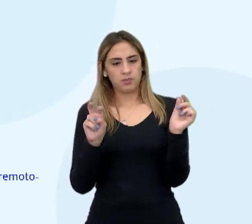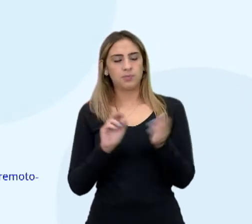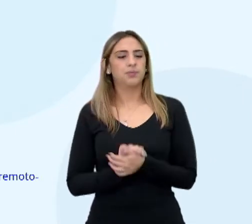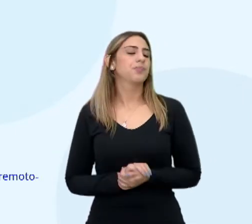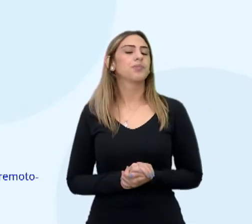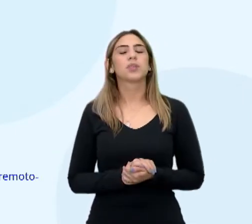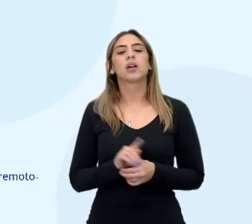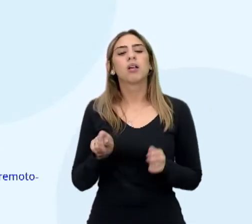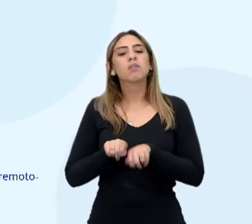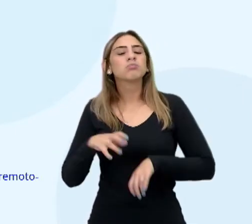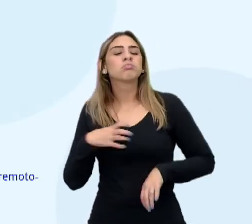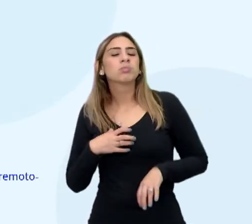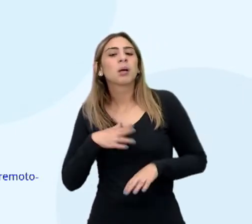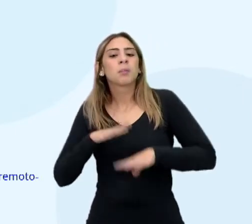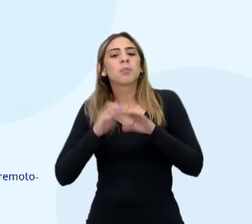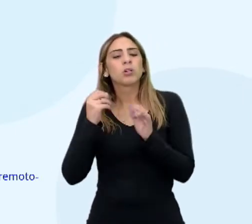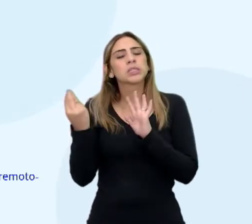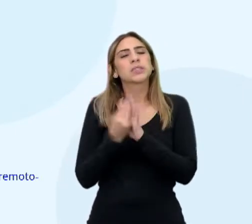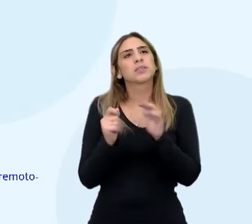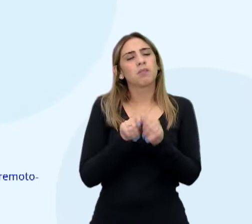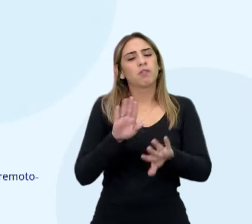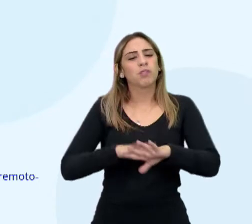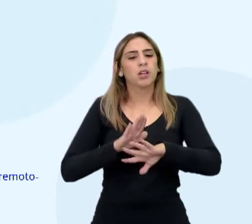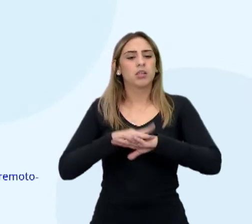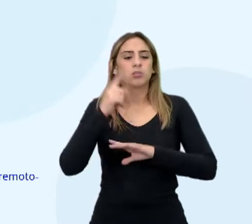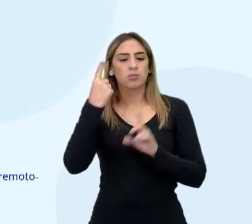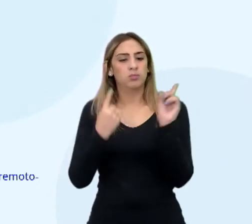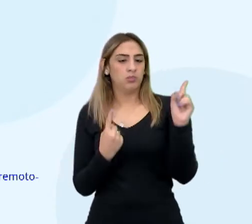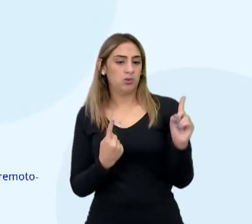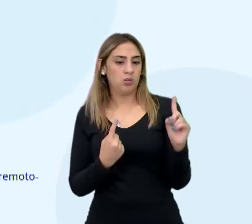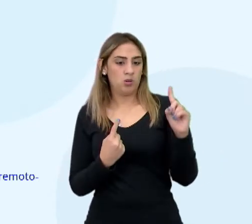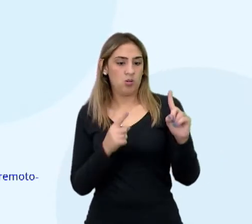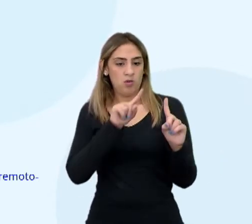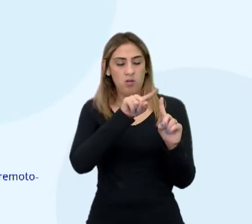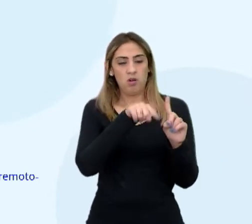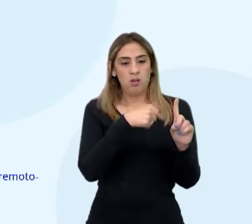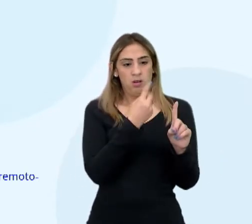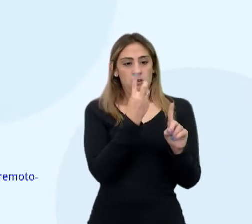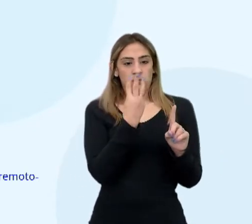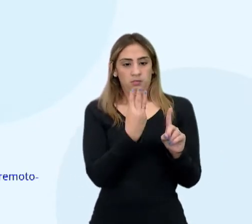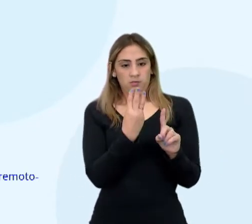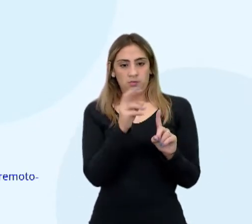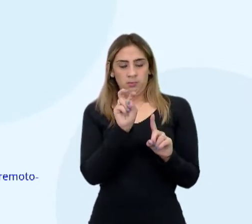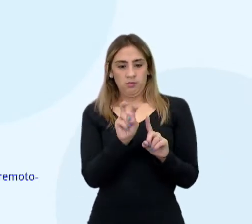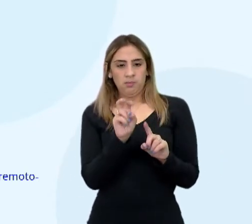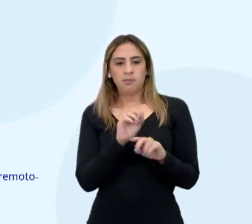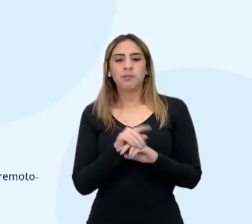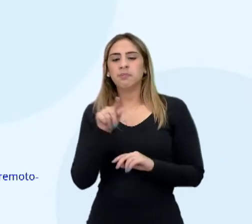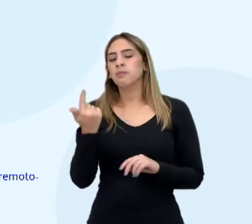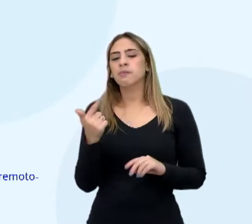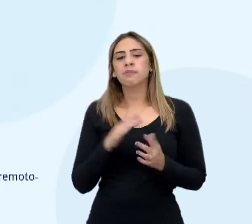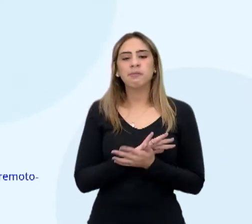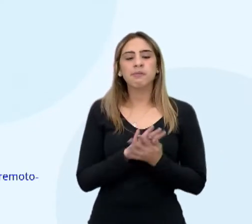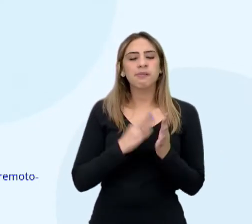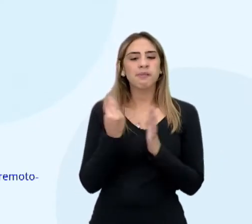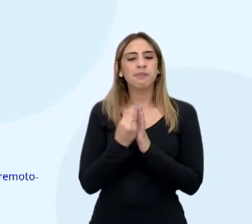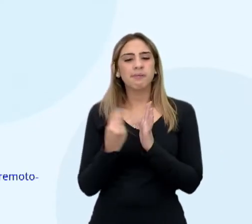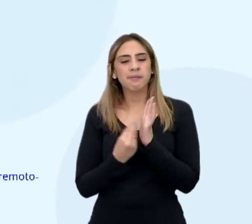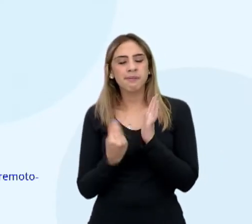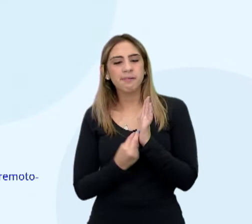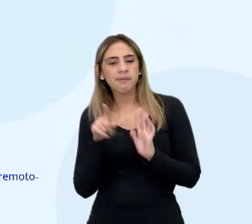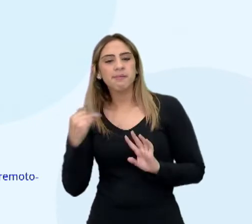não é sentido, mas pode ser registrado. Então, de 1 a 3,5, né, ele não tem aí, né, nenhum registro assim